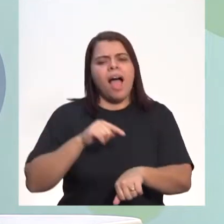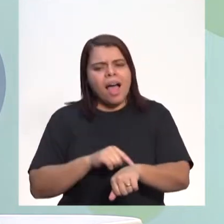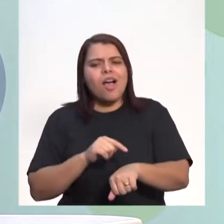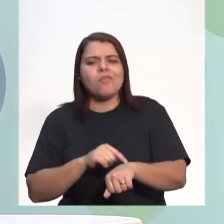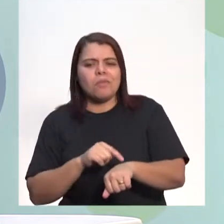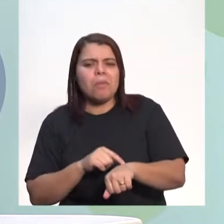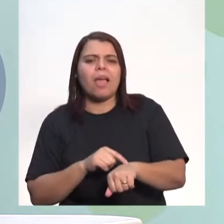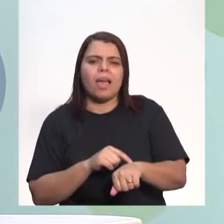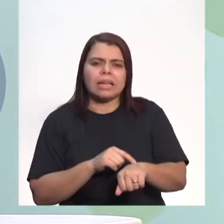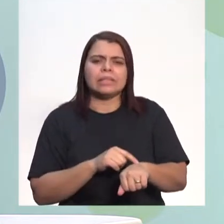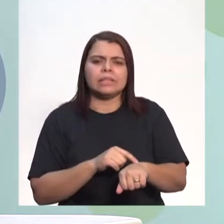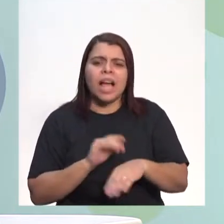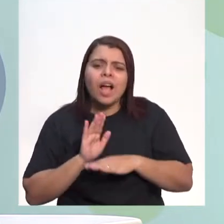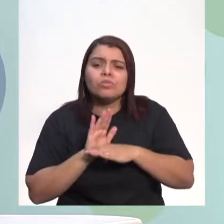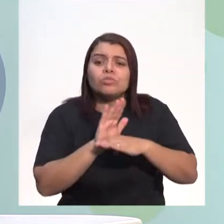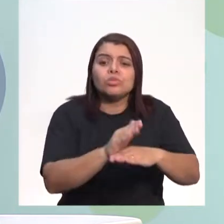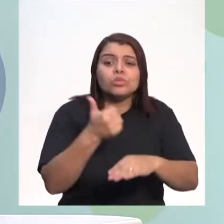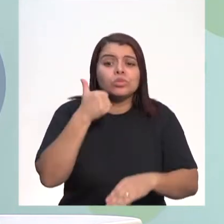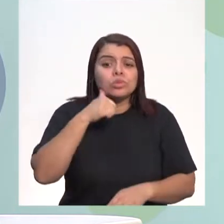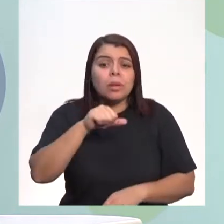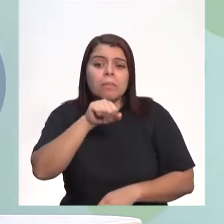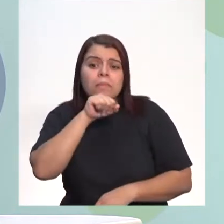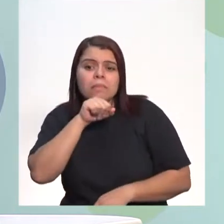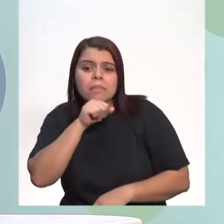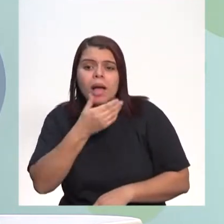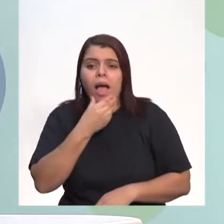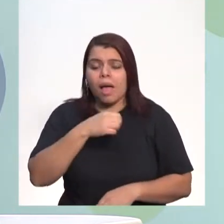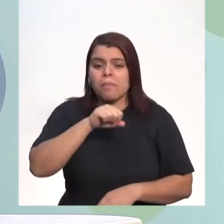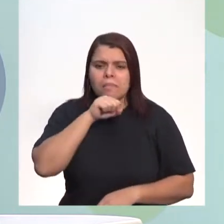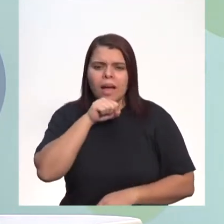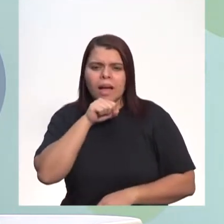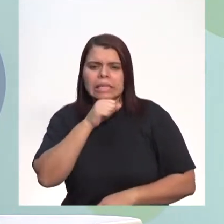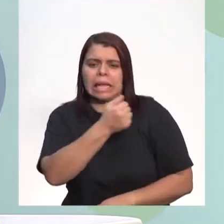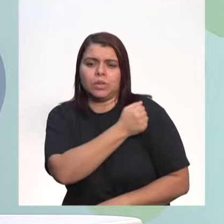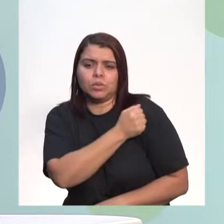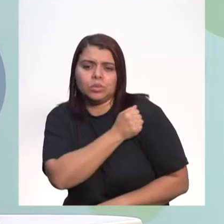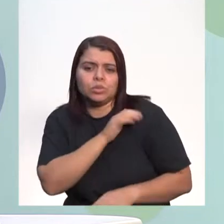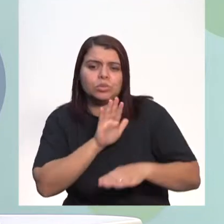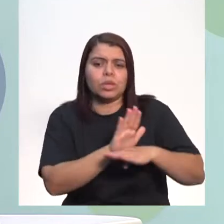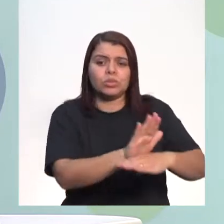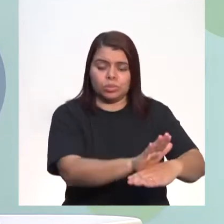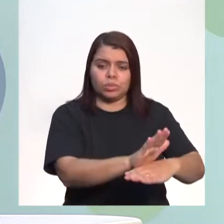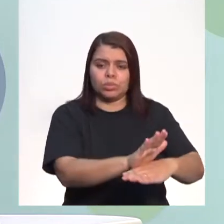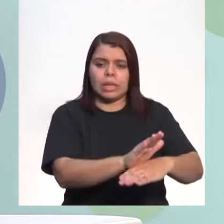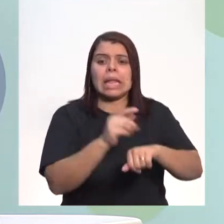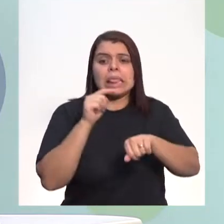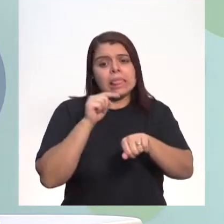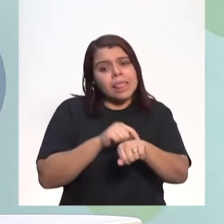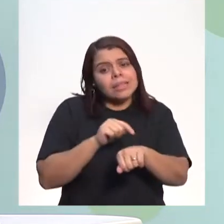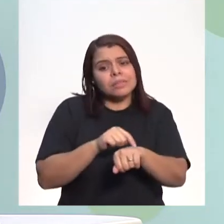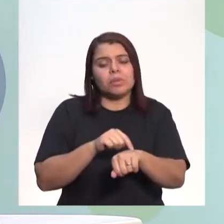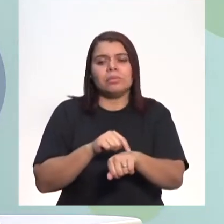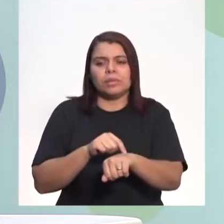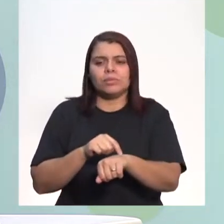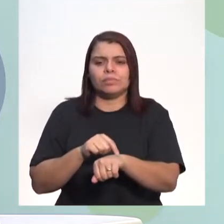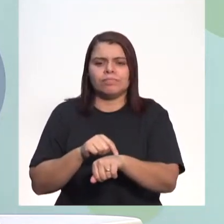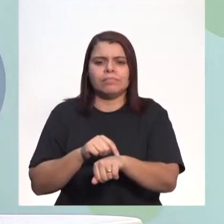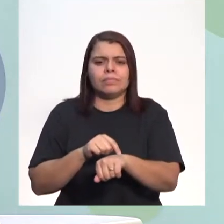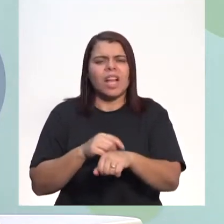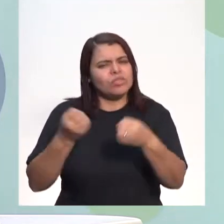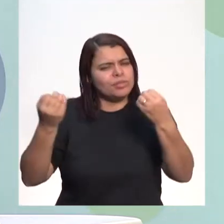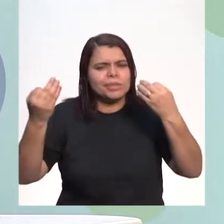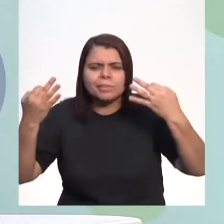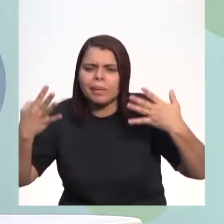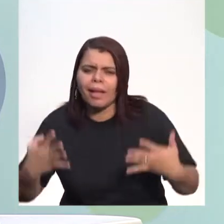ali atendimento aos pais, né, e alunos, e nesse momento, como nós já mencionamos,